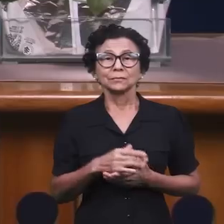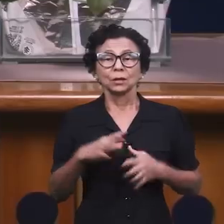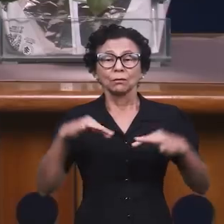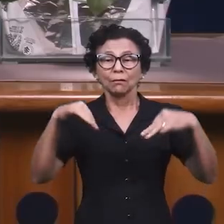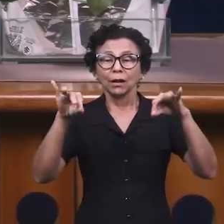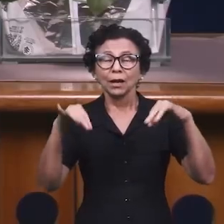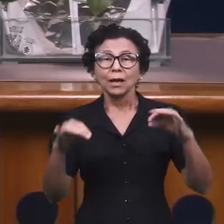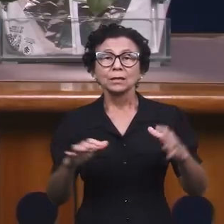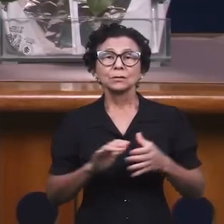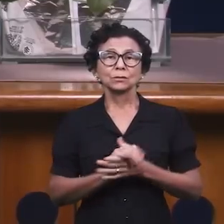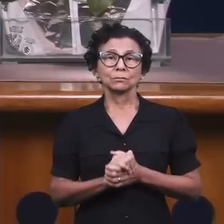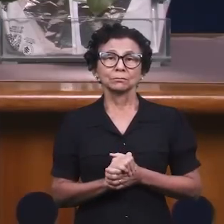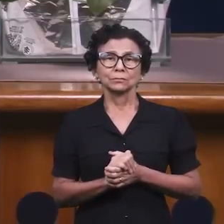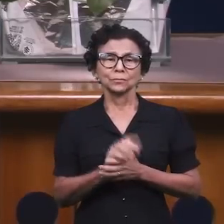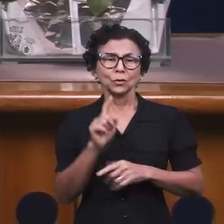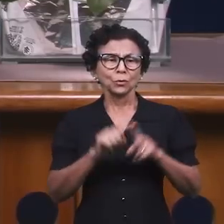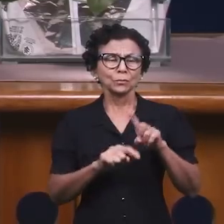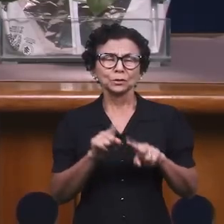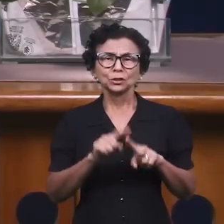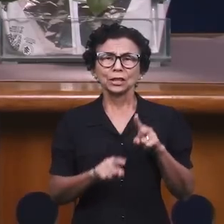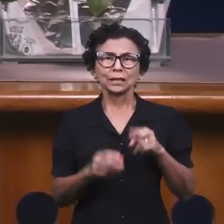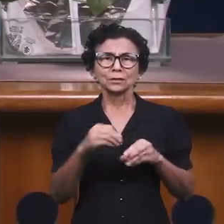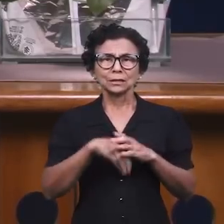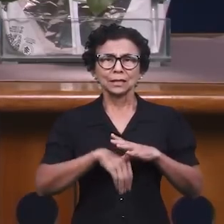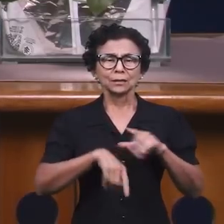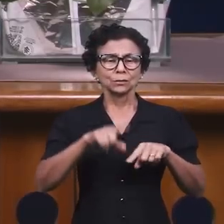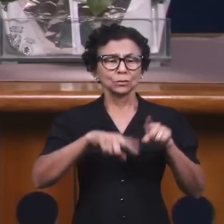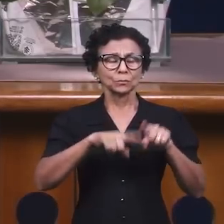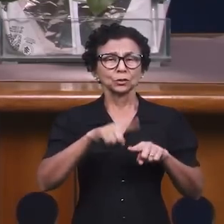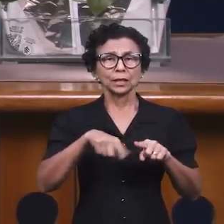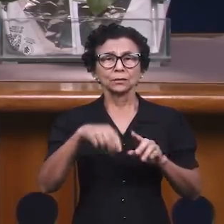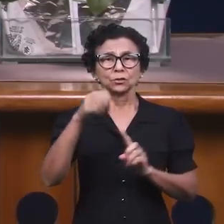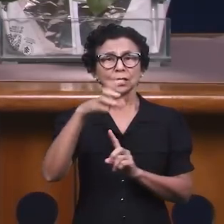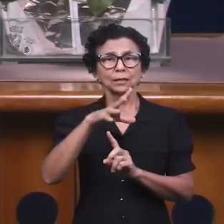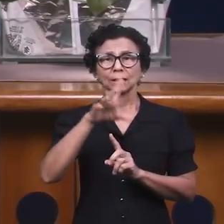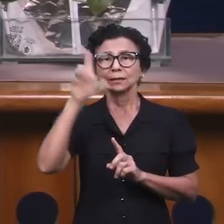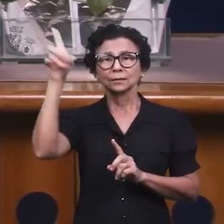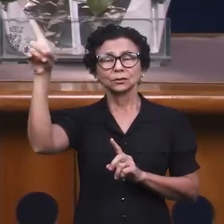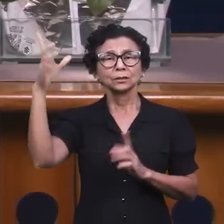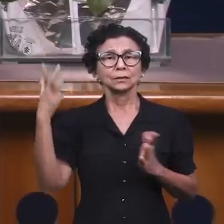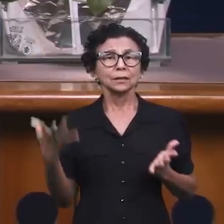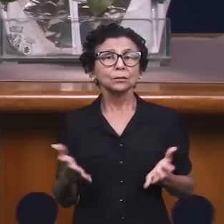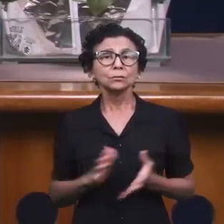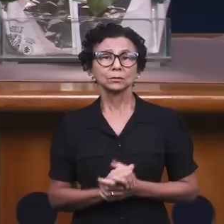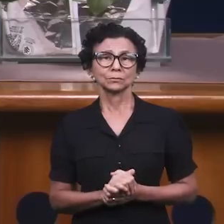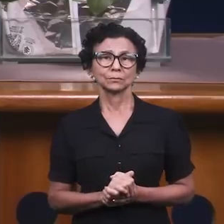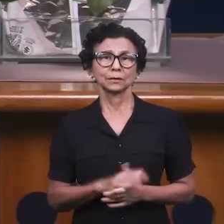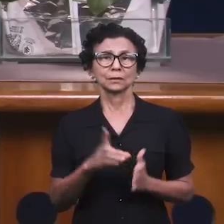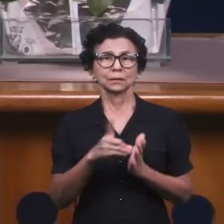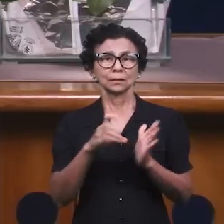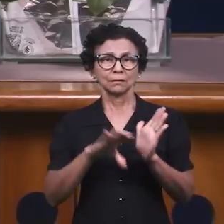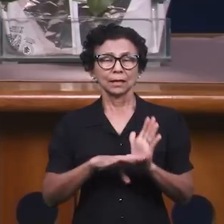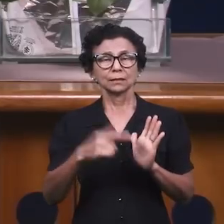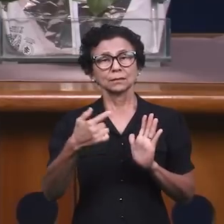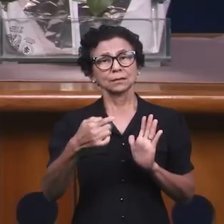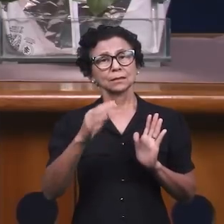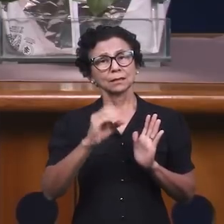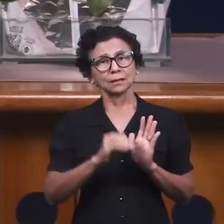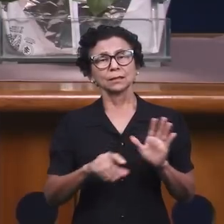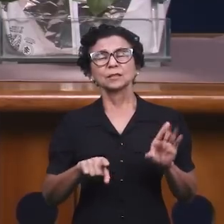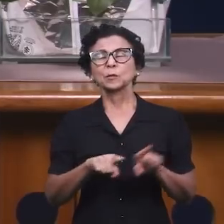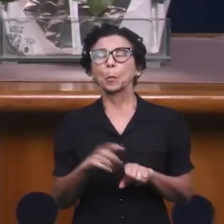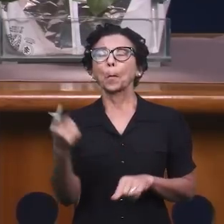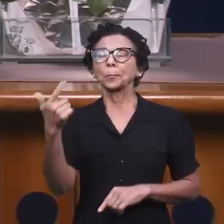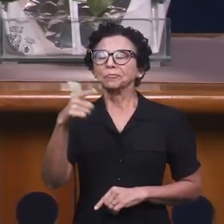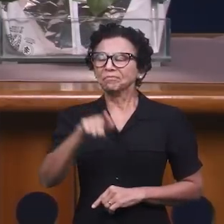podiam trazer uma unção, uma graça à vida do homem. Na década de 70, a mesma coisa aconteceu, ou seja, na verdade